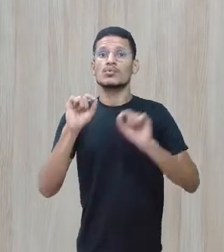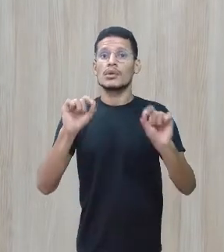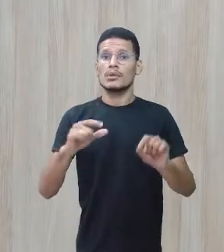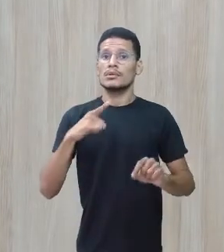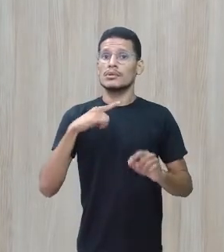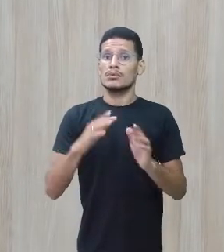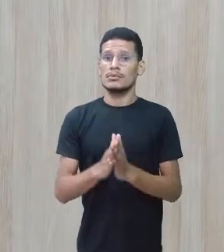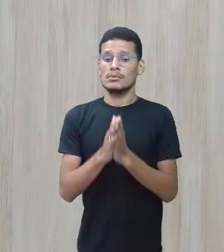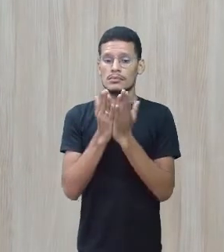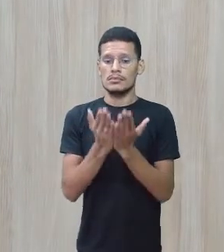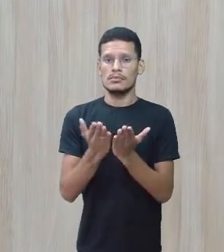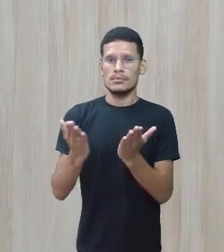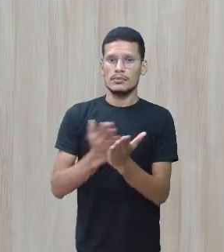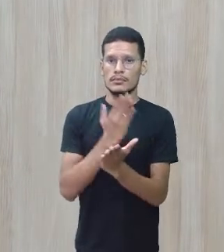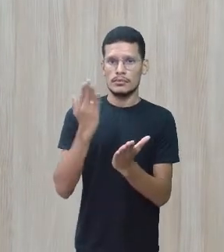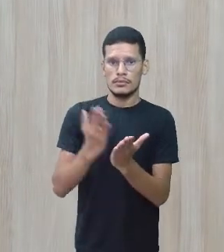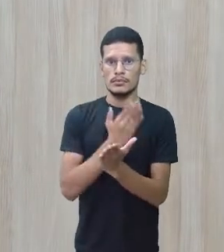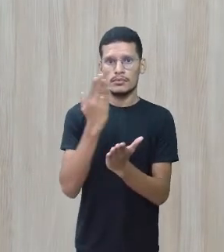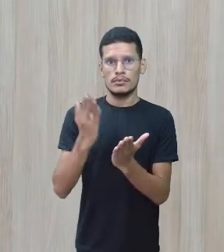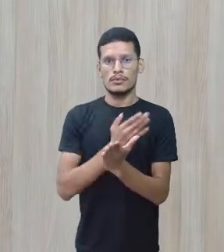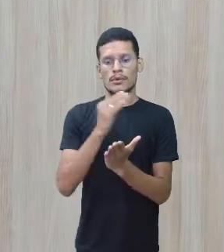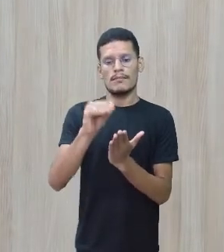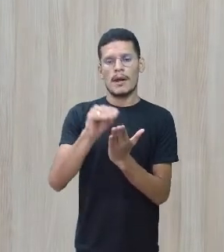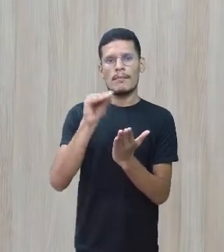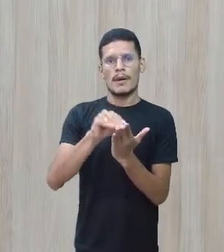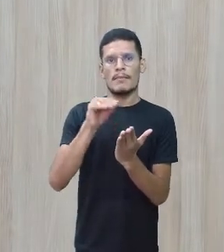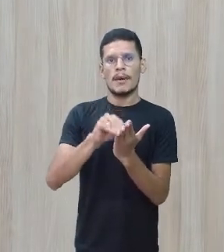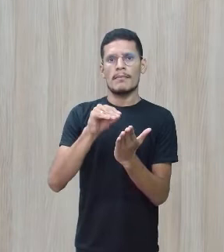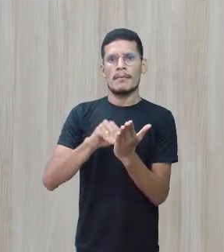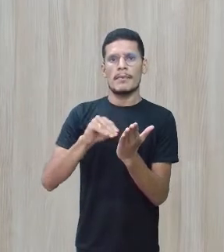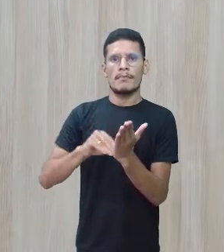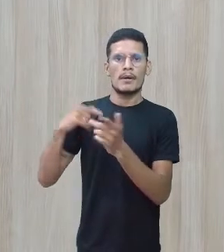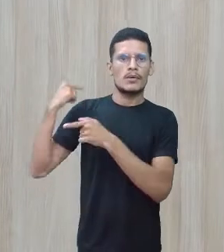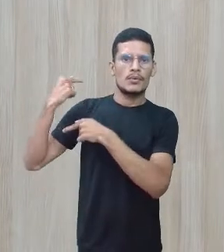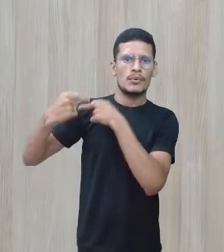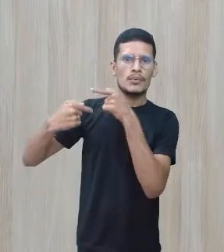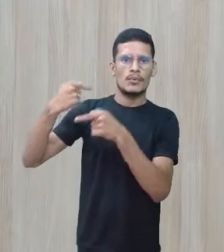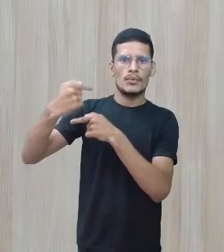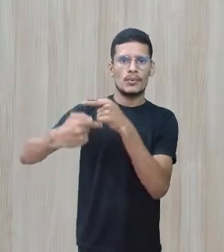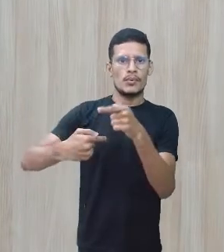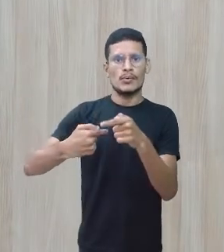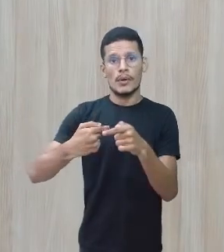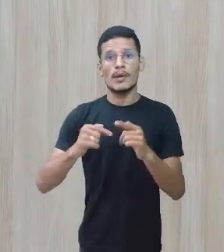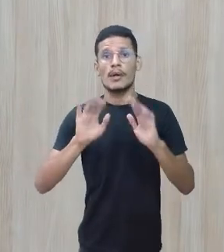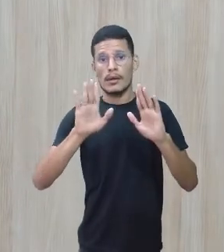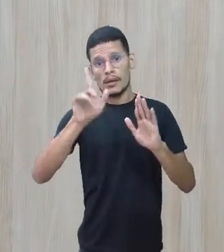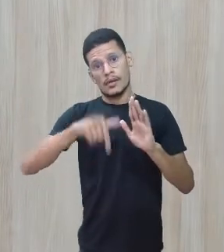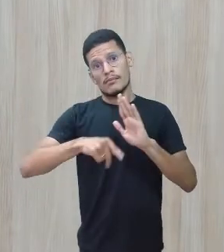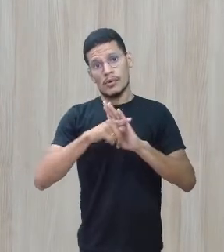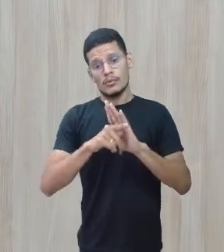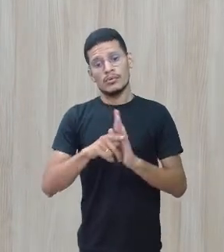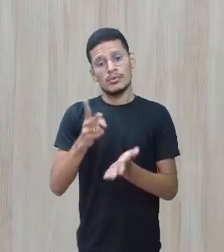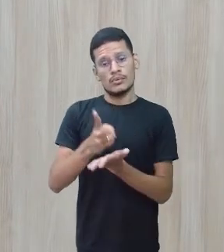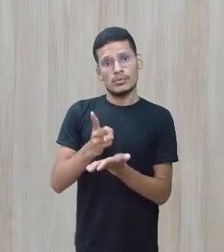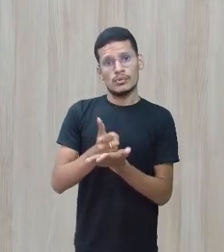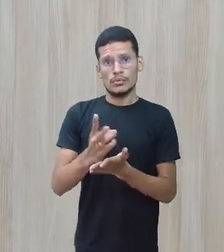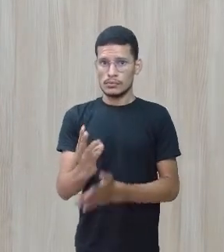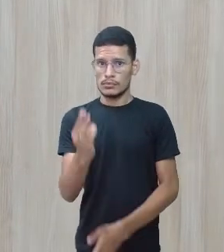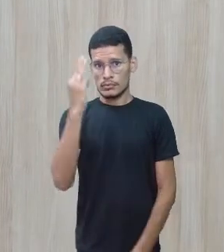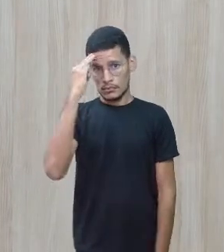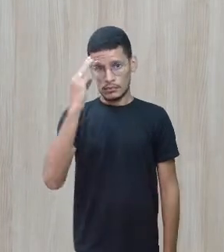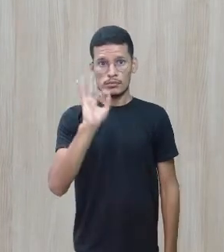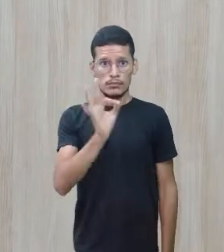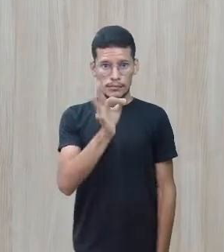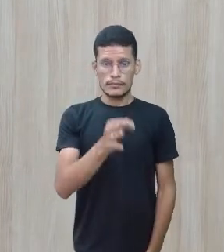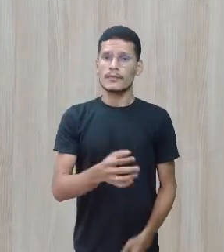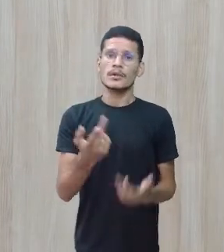Bíblia da família e ir escrevendo as genealogias. Então, isso é uma forma de preservação da memória. Assim